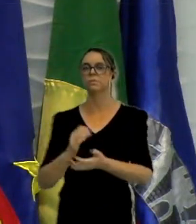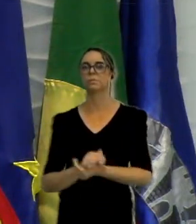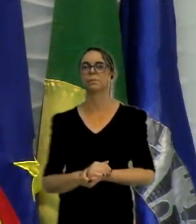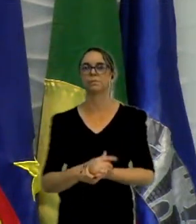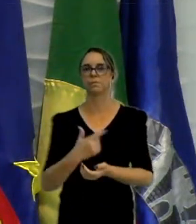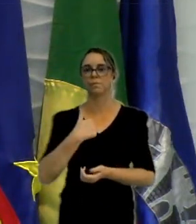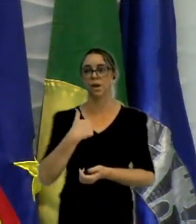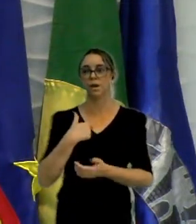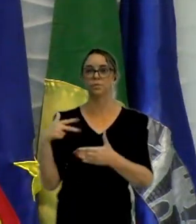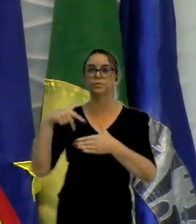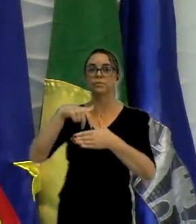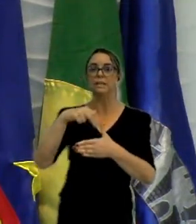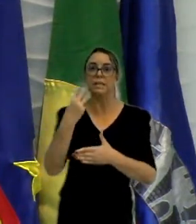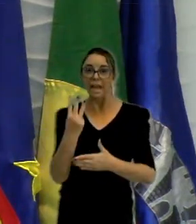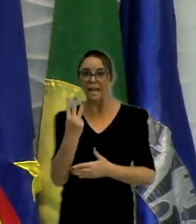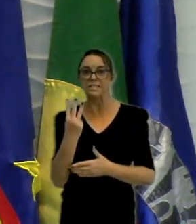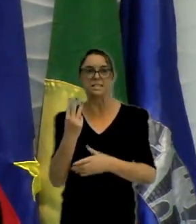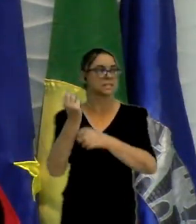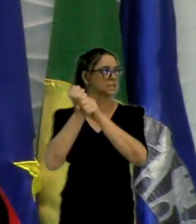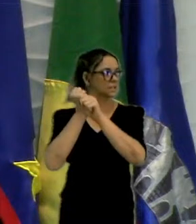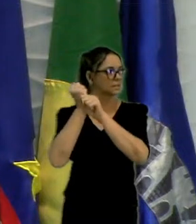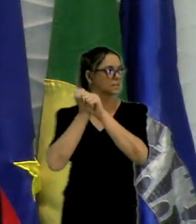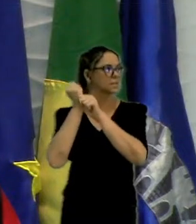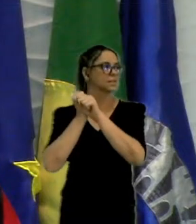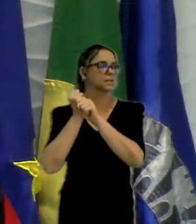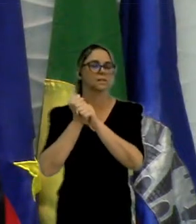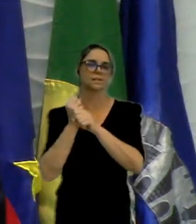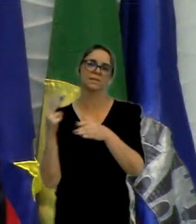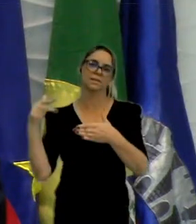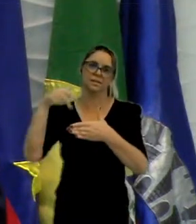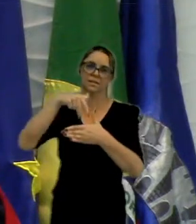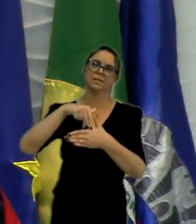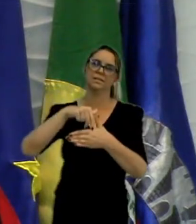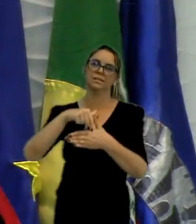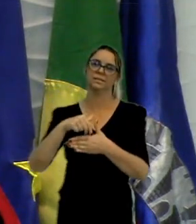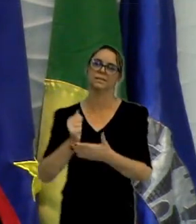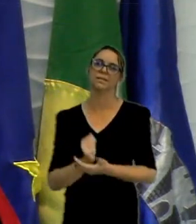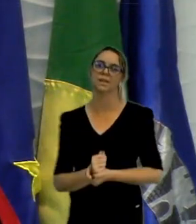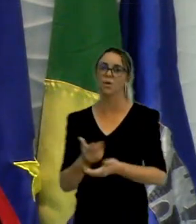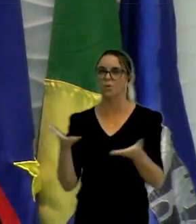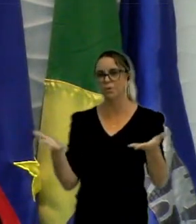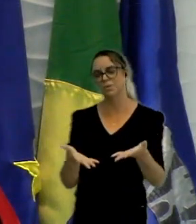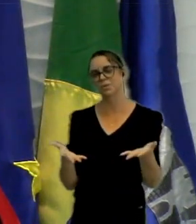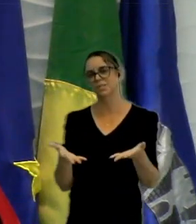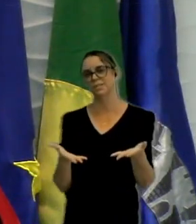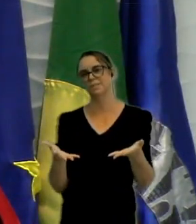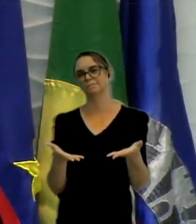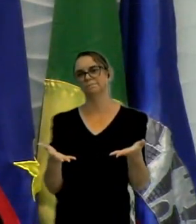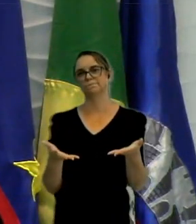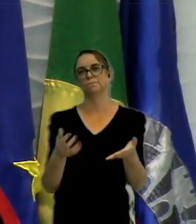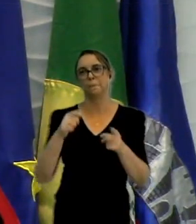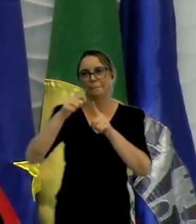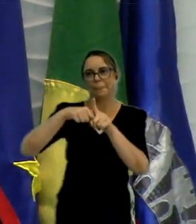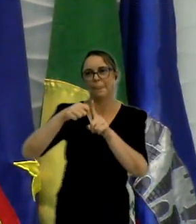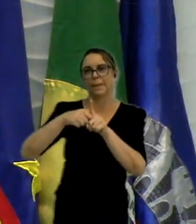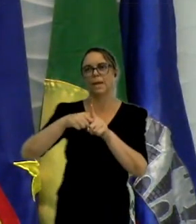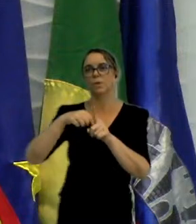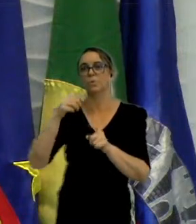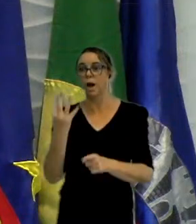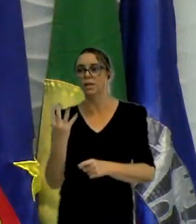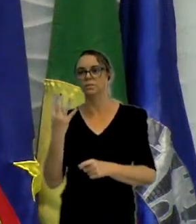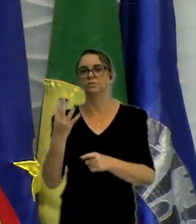há 3 anos nessa tribuna, 3 anos, e hoje, né, mês 4.